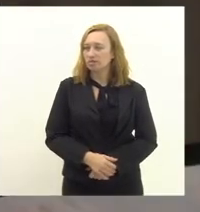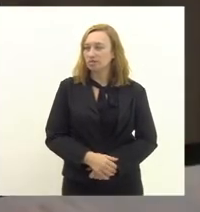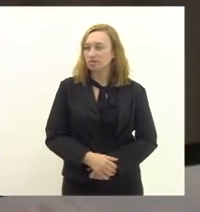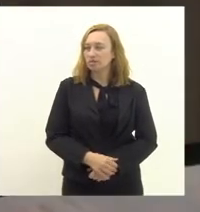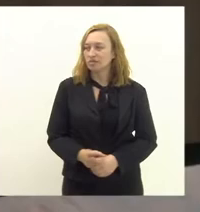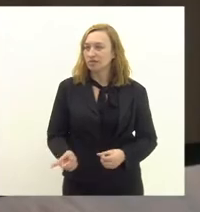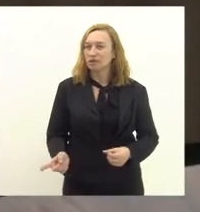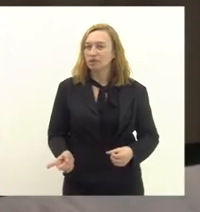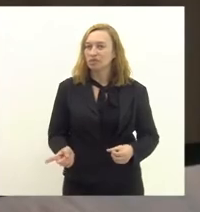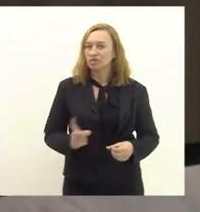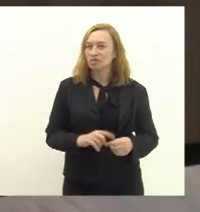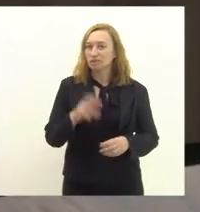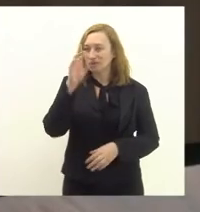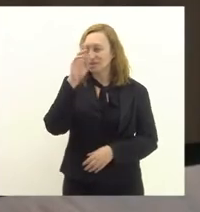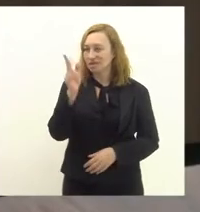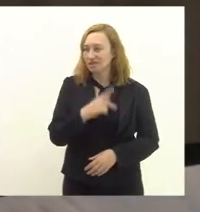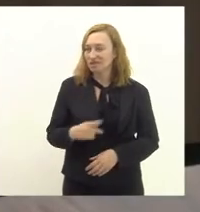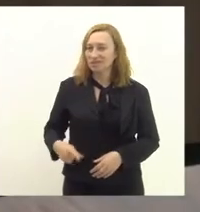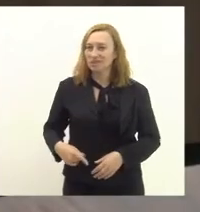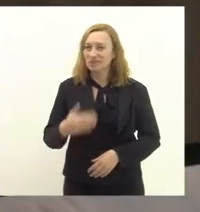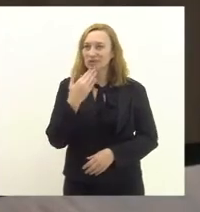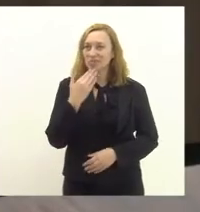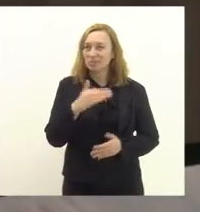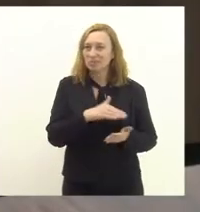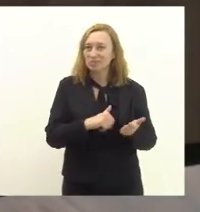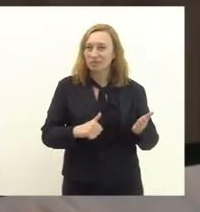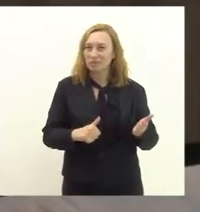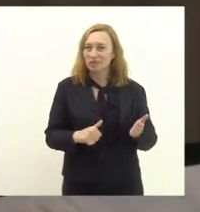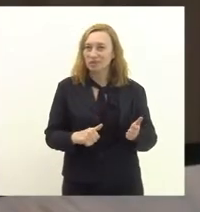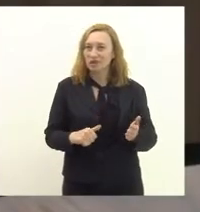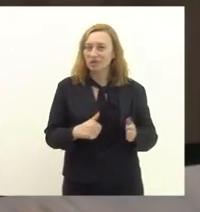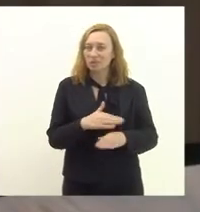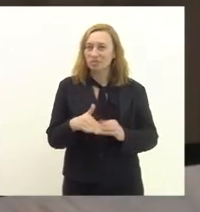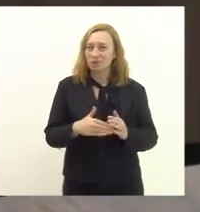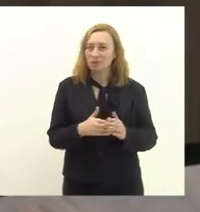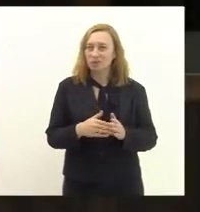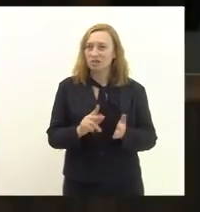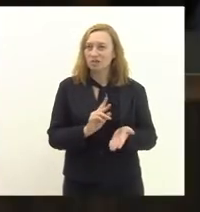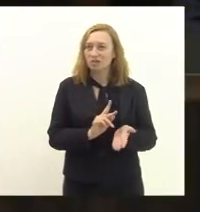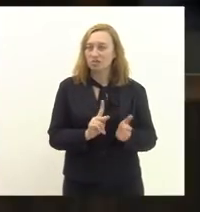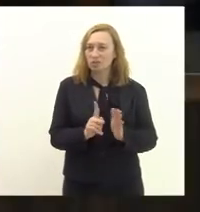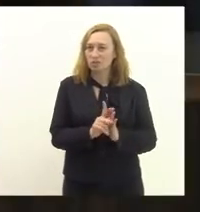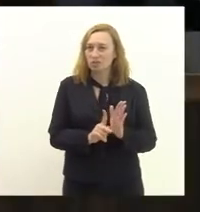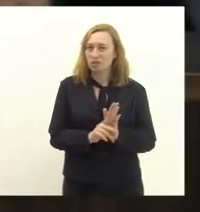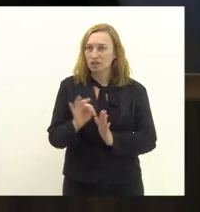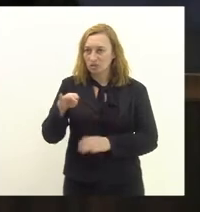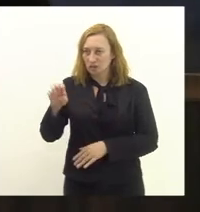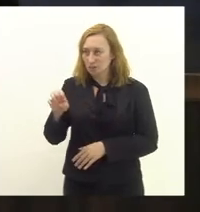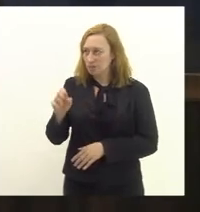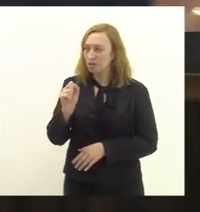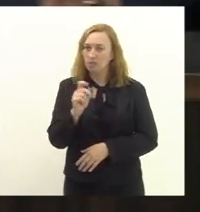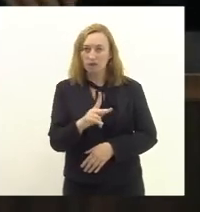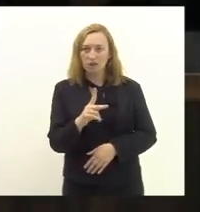Voltou, presidente. Solicitou retirada definitiva do projeto. Do Felipe Soares? É. Ok.